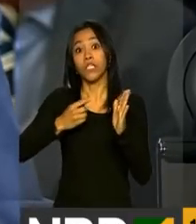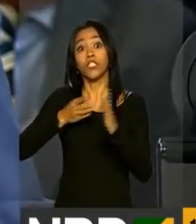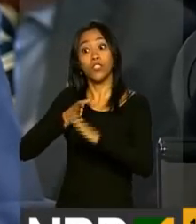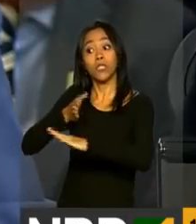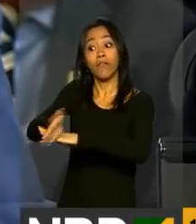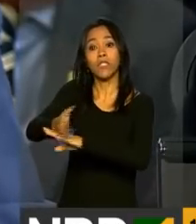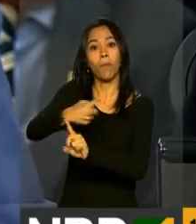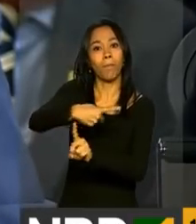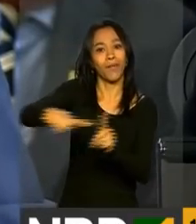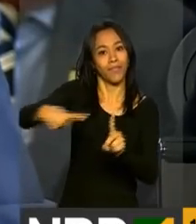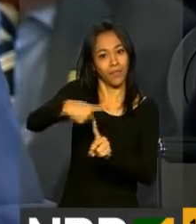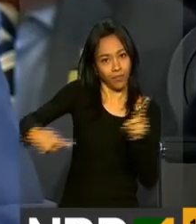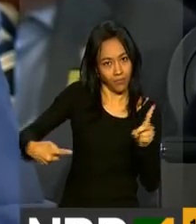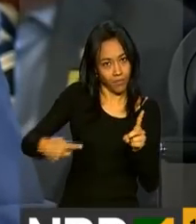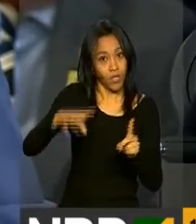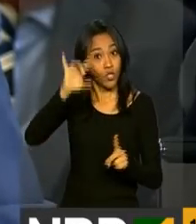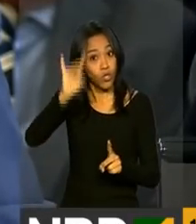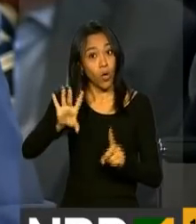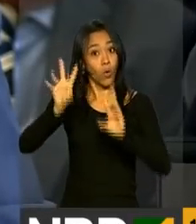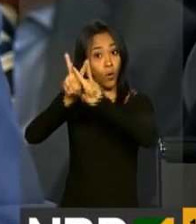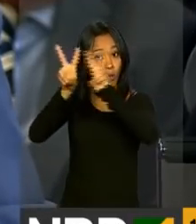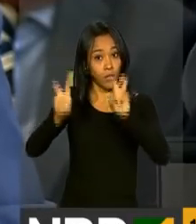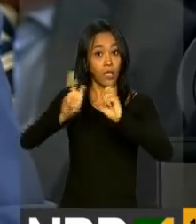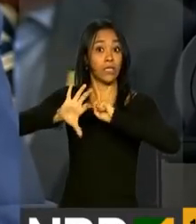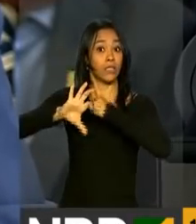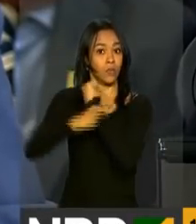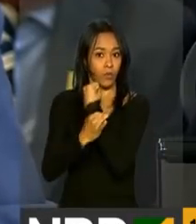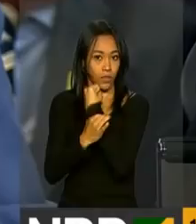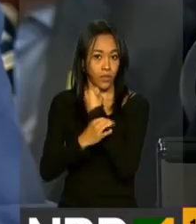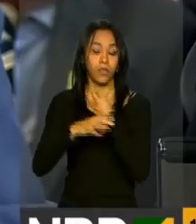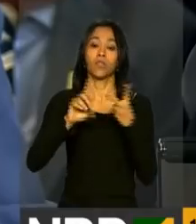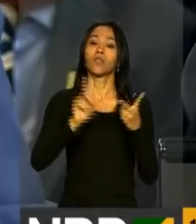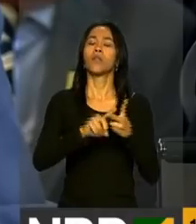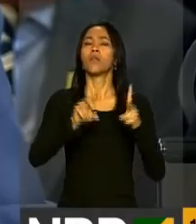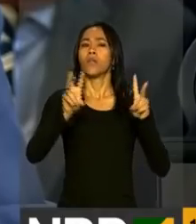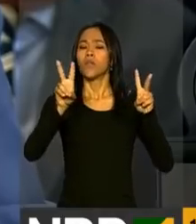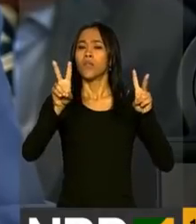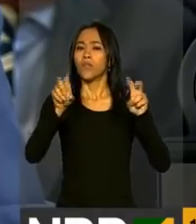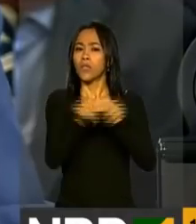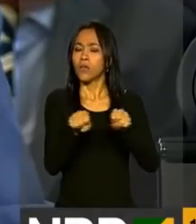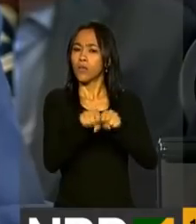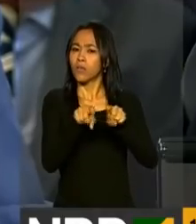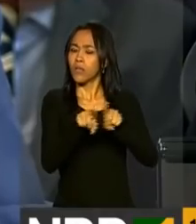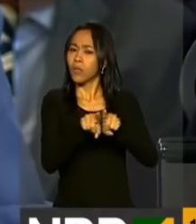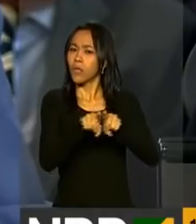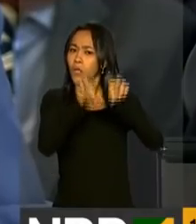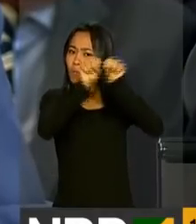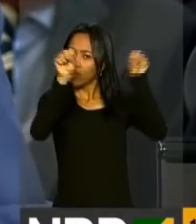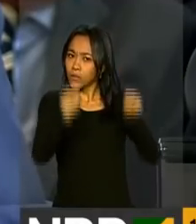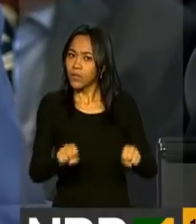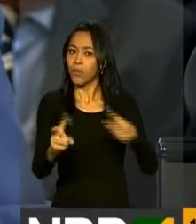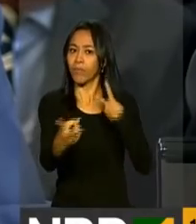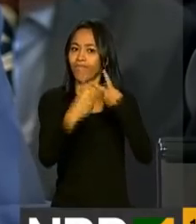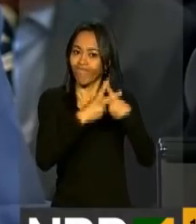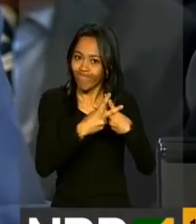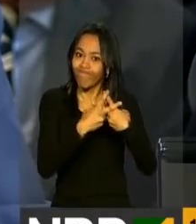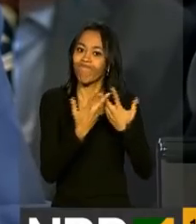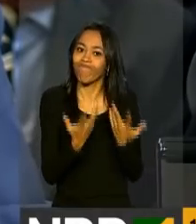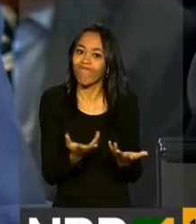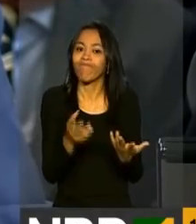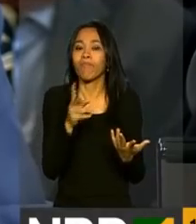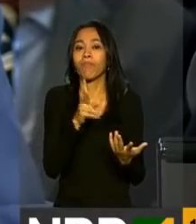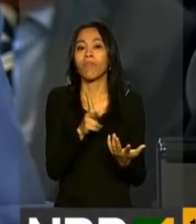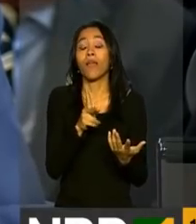apenas referente à segurança pública e ao sistema é penitenciário é uma intervenção que eu chamaria de